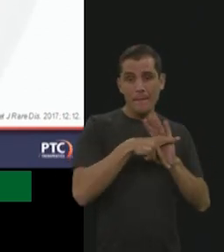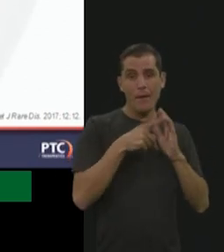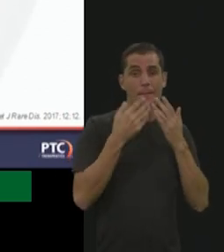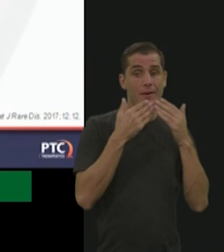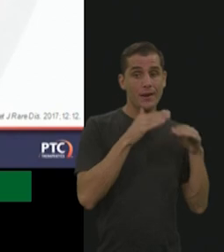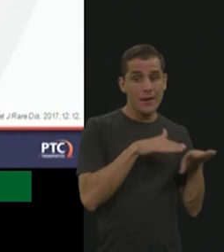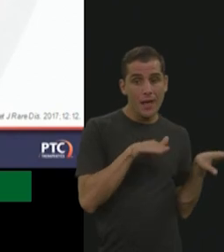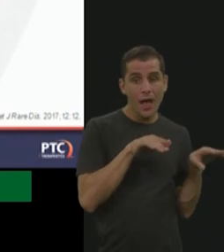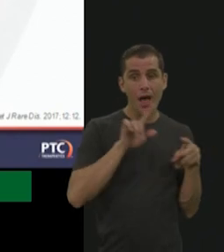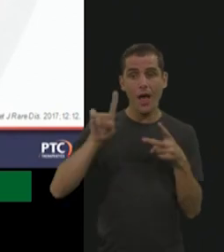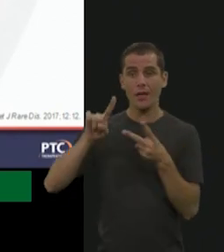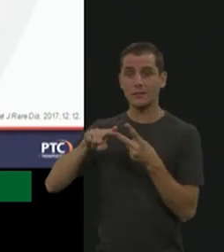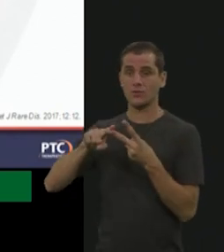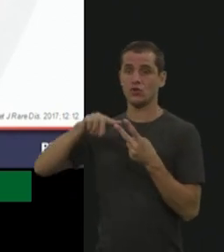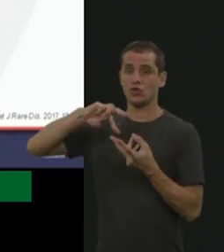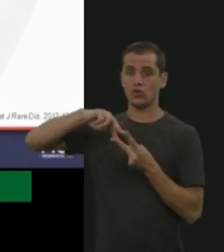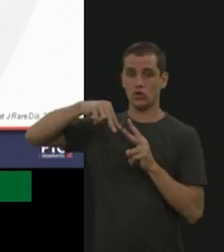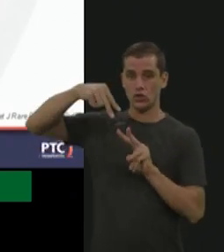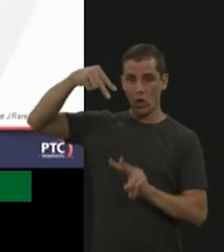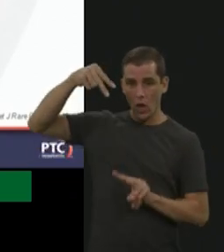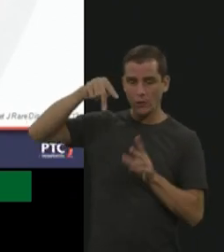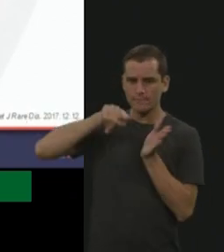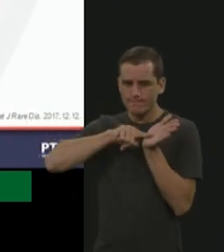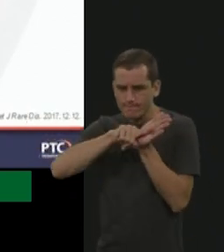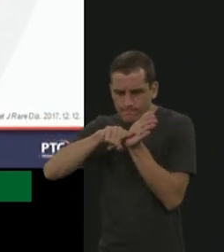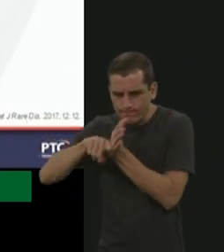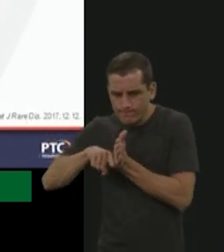para seguir a investigação, e depois toda a equipe